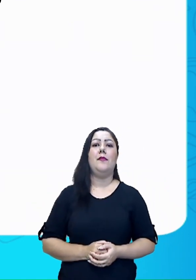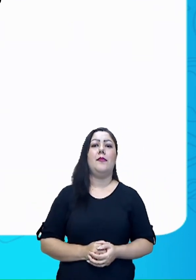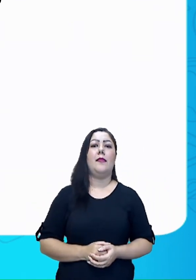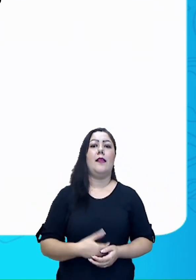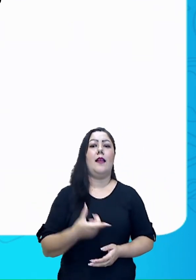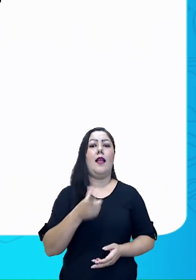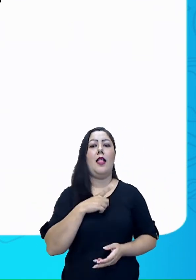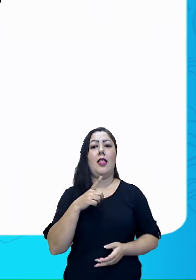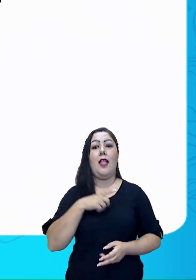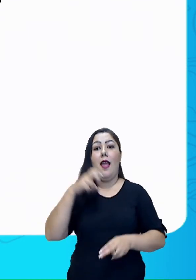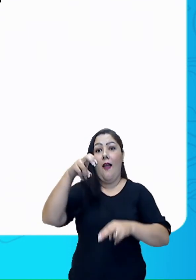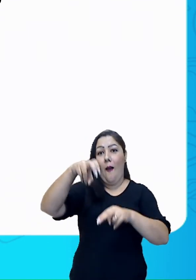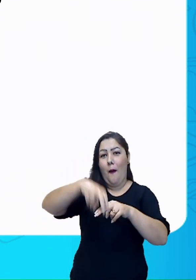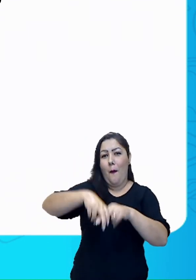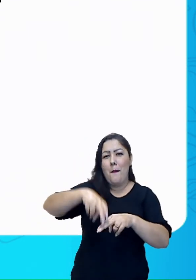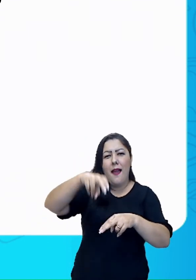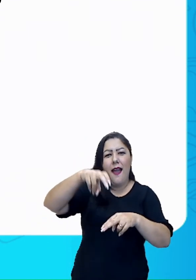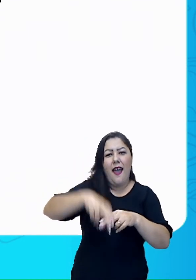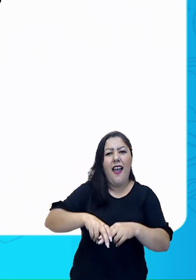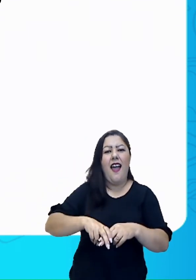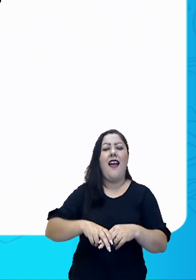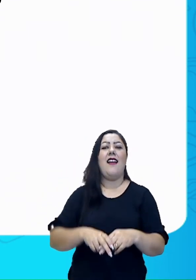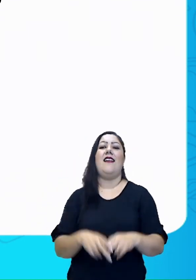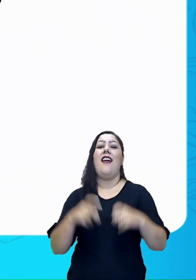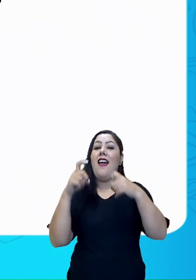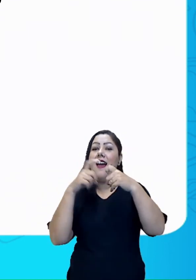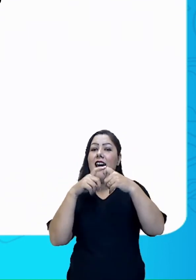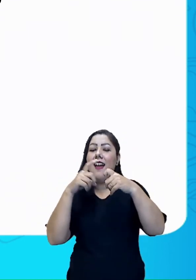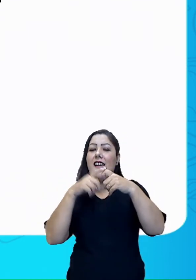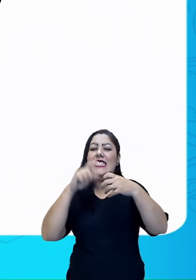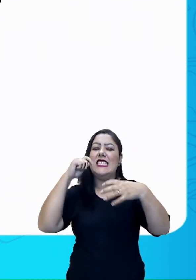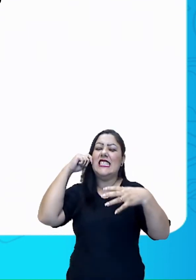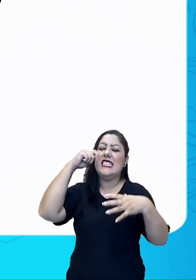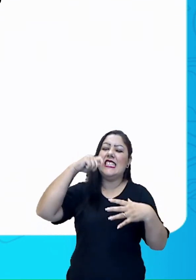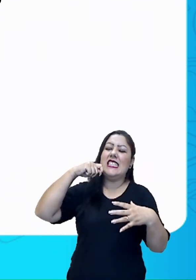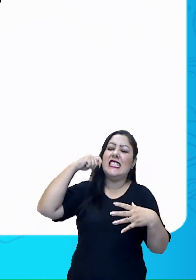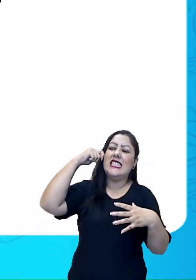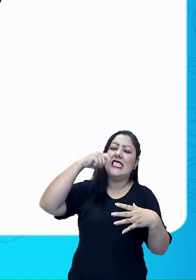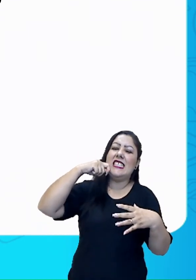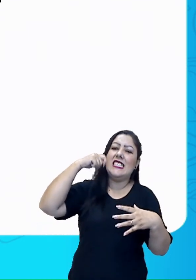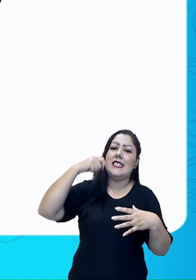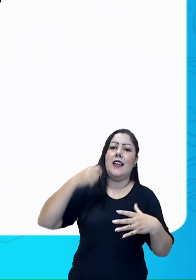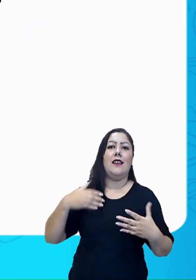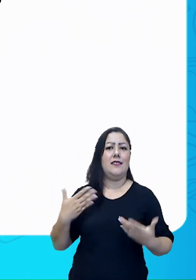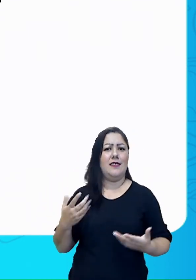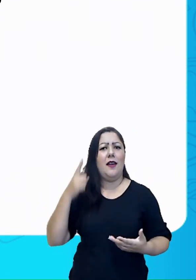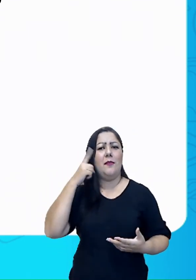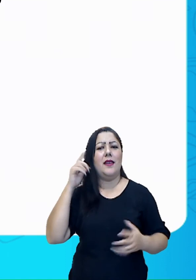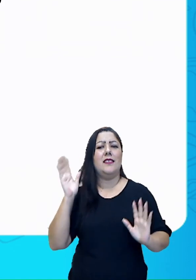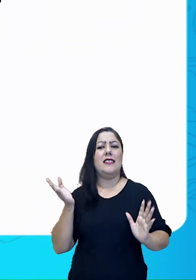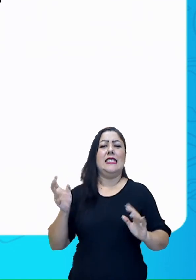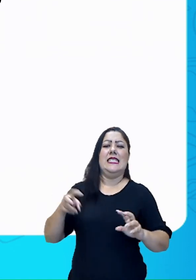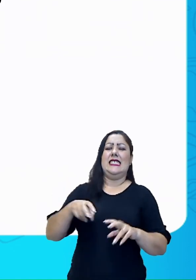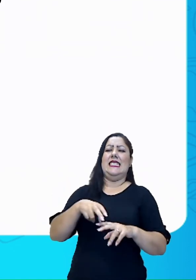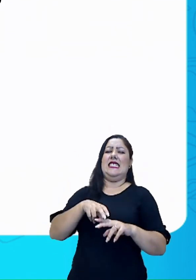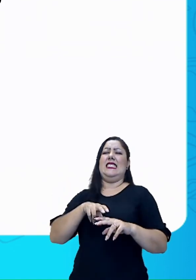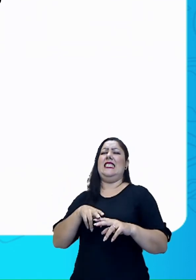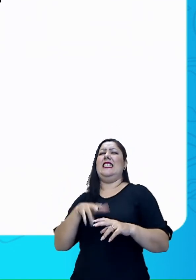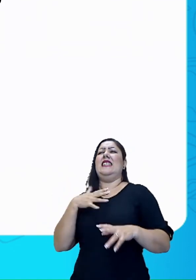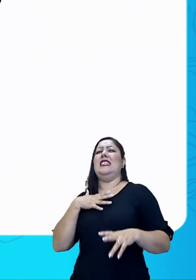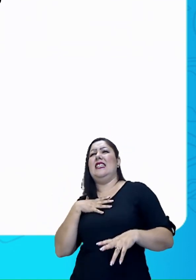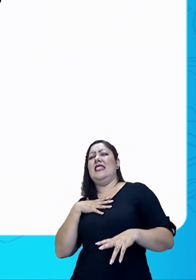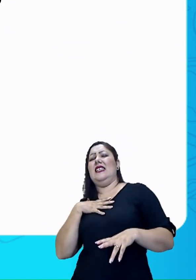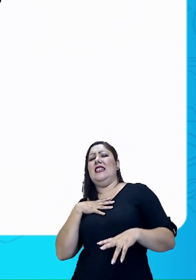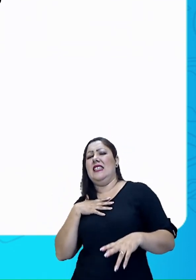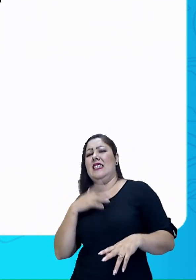uma cadeira de dentista. Já se imaginou deitado numa cadeira como essa? Hoje a gente tem todo um conforto, não é mesmo? E mesmo assim a gente